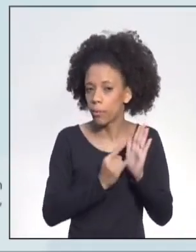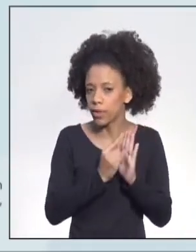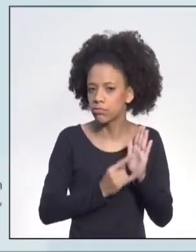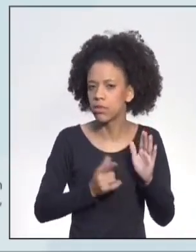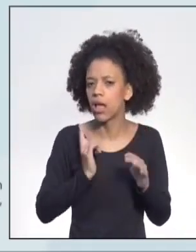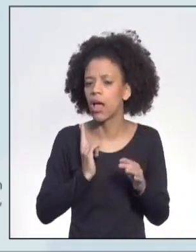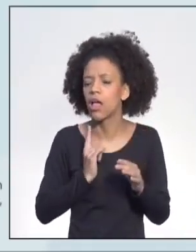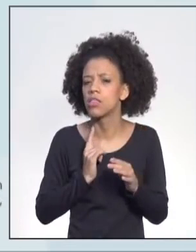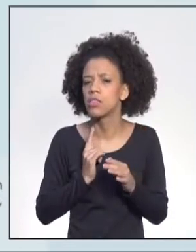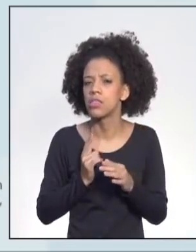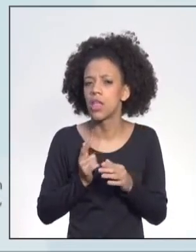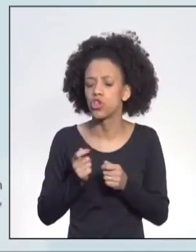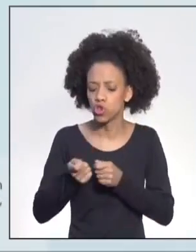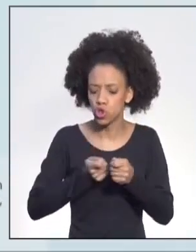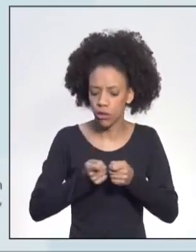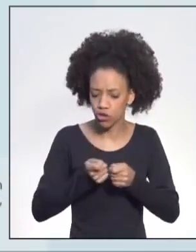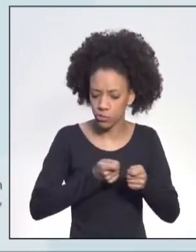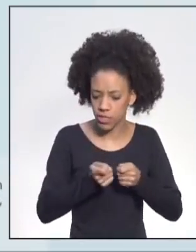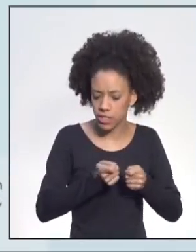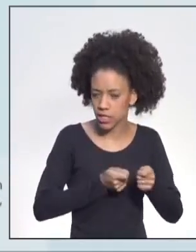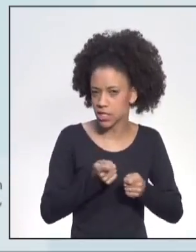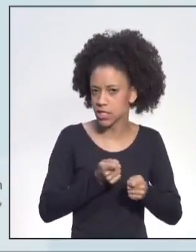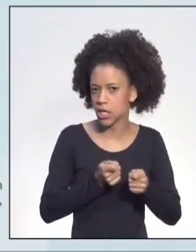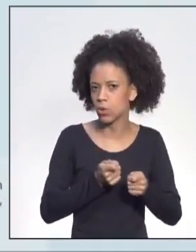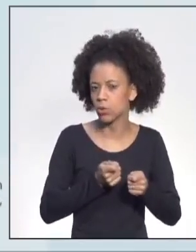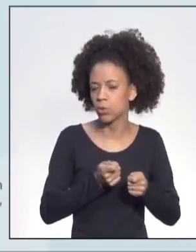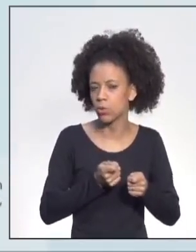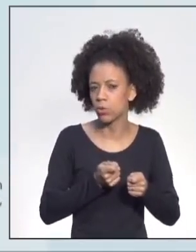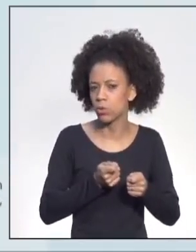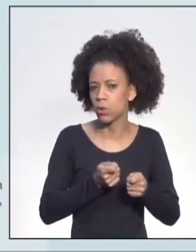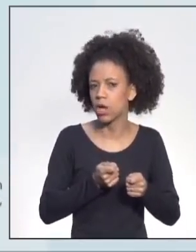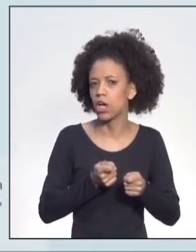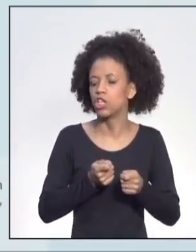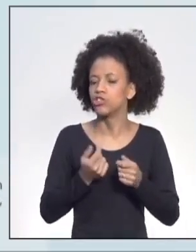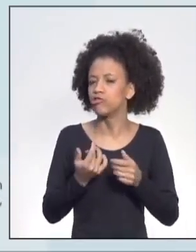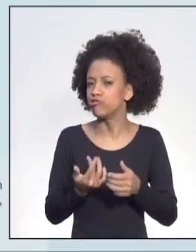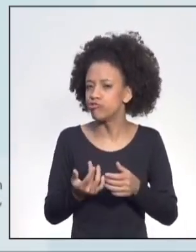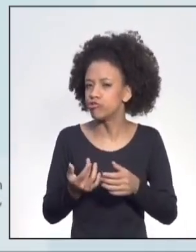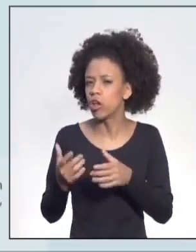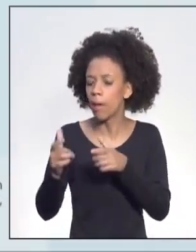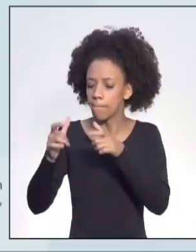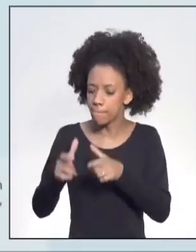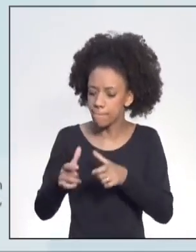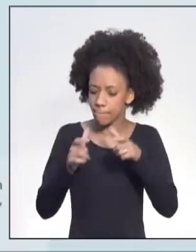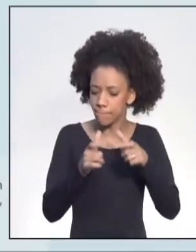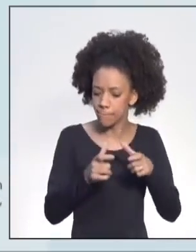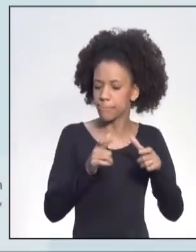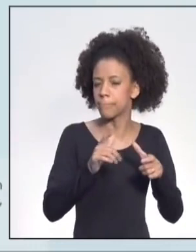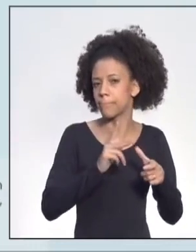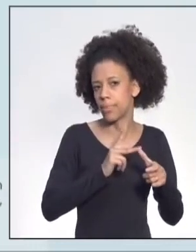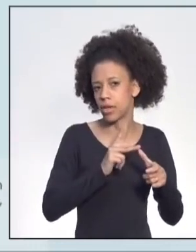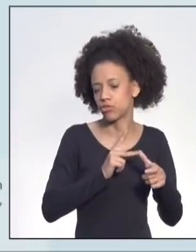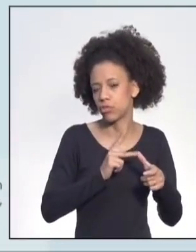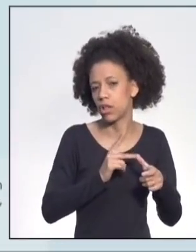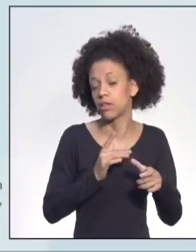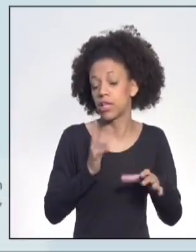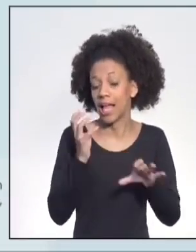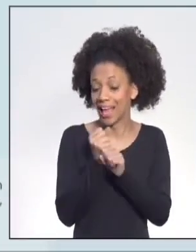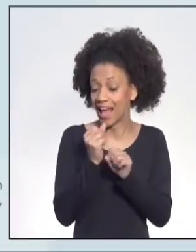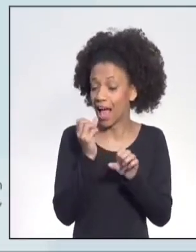de contabilidade, da administração de bens, das propriedades e realização de transações e